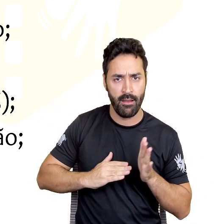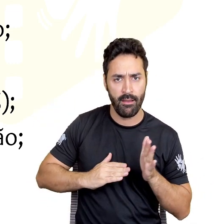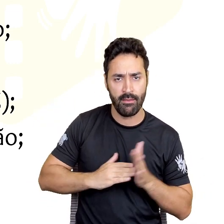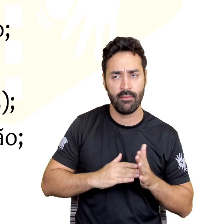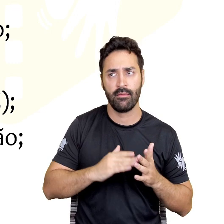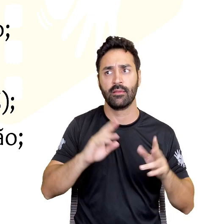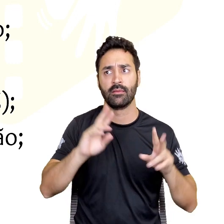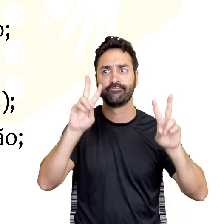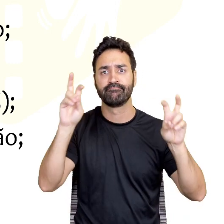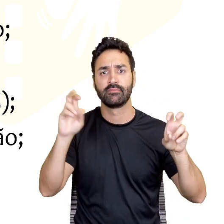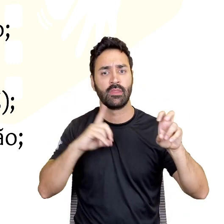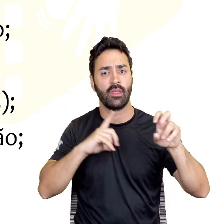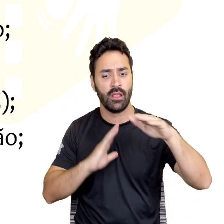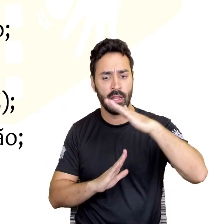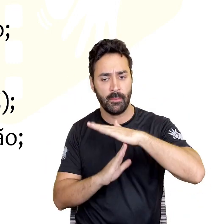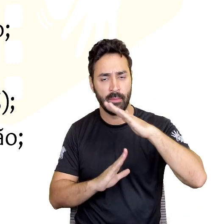quê?